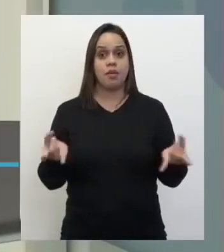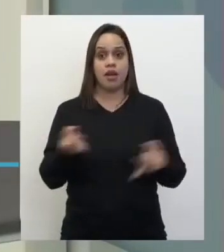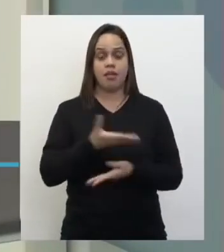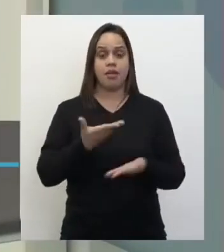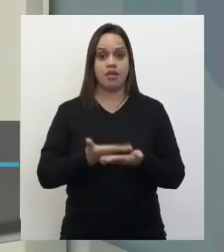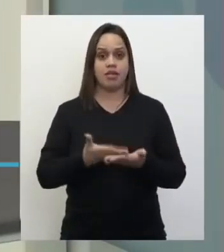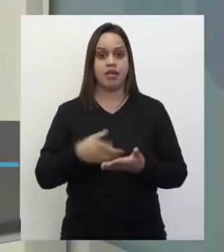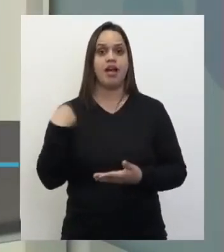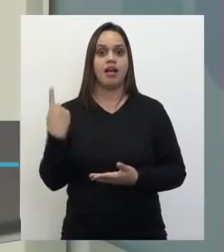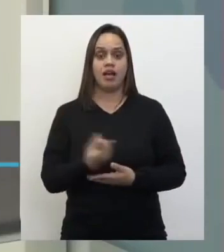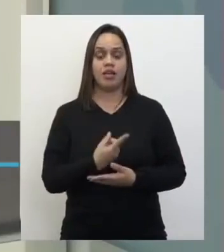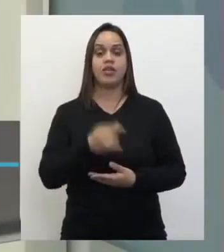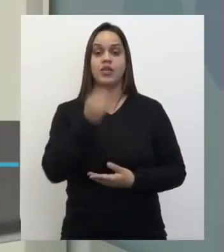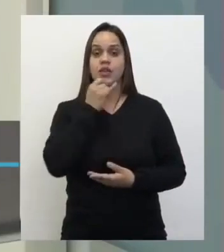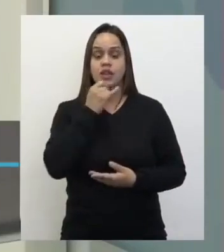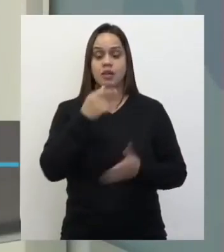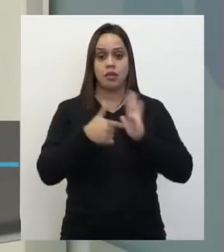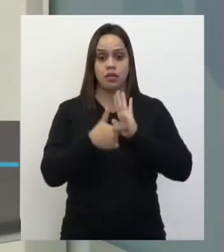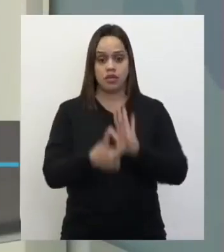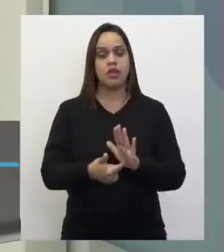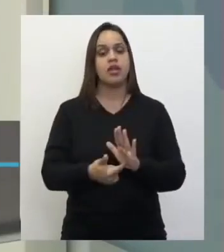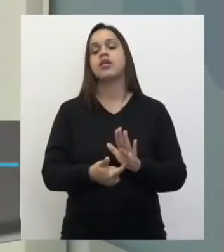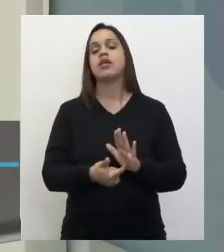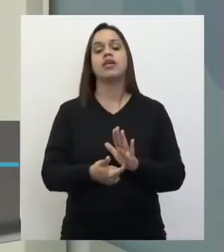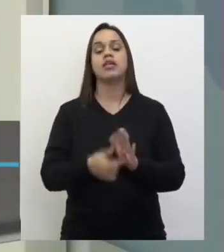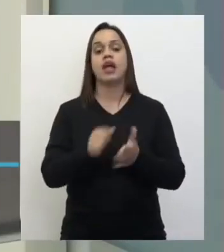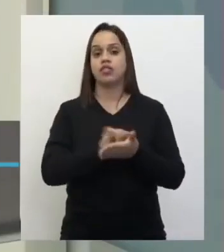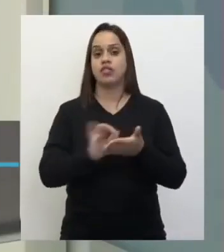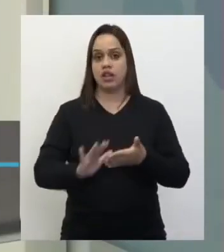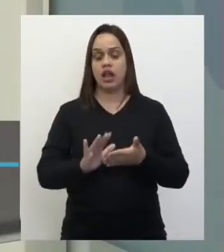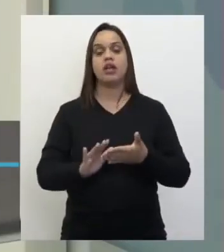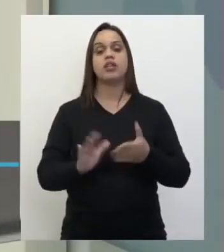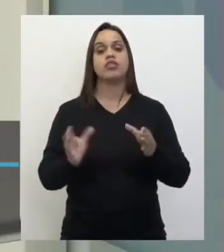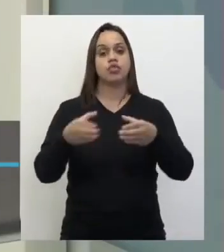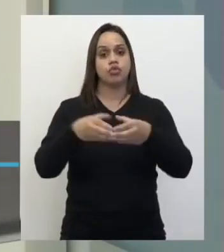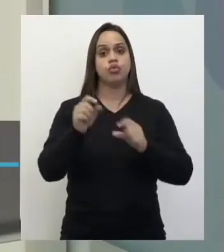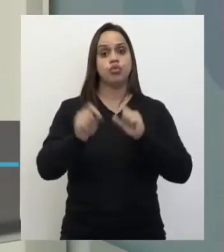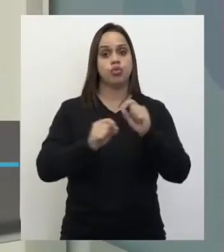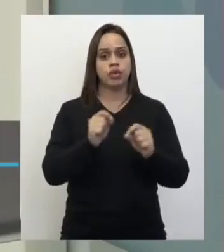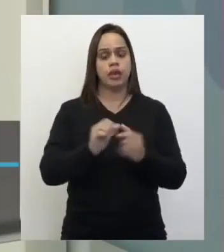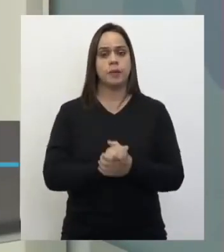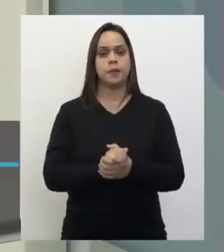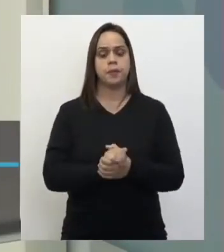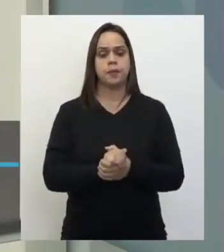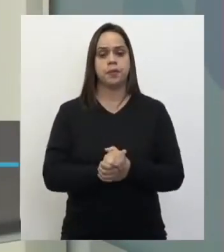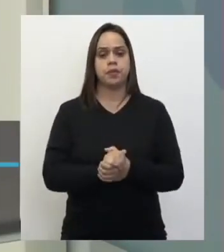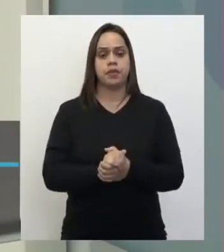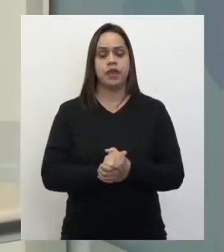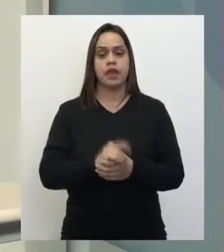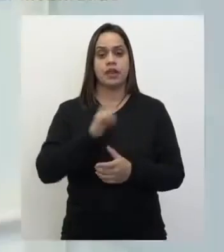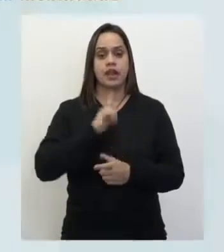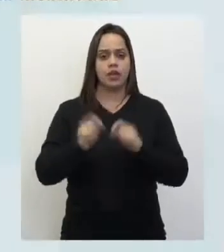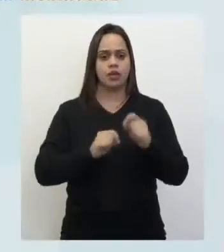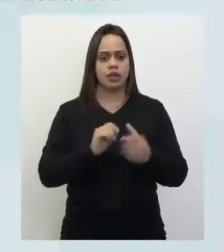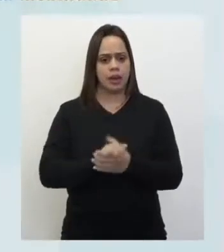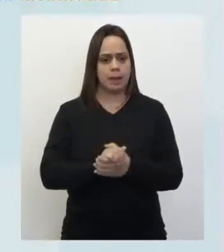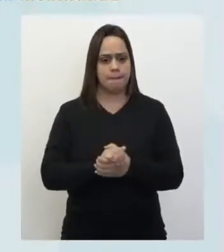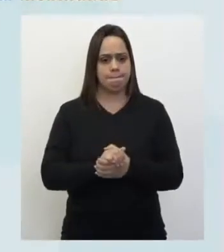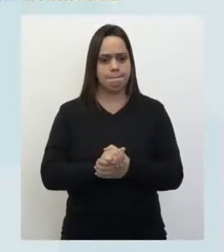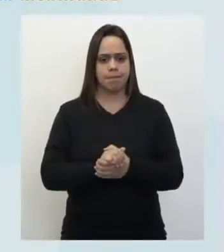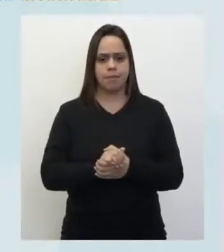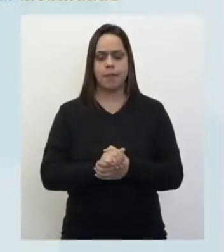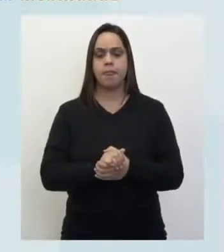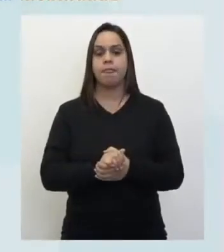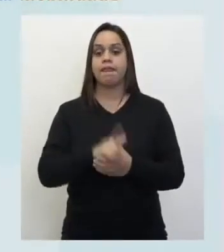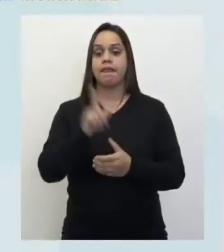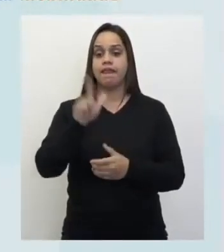o nosso exemplo da questão atividade conjunta, a gente traz a questão da mobilidade urbana,